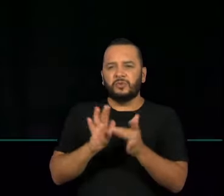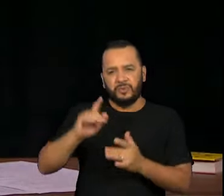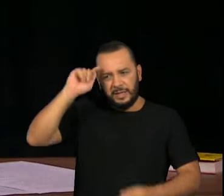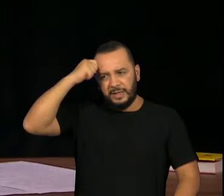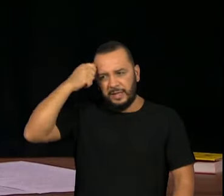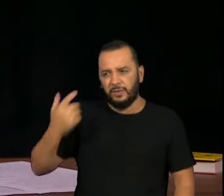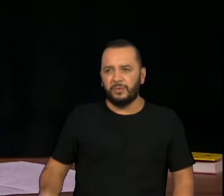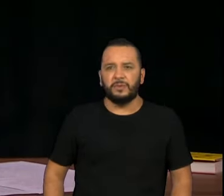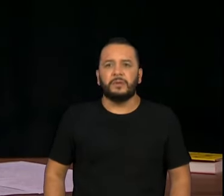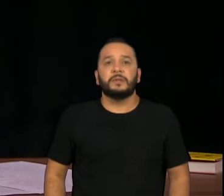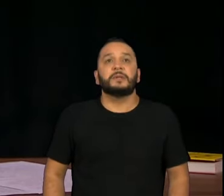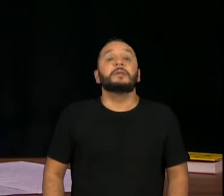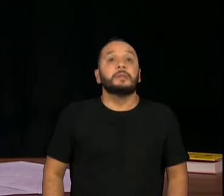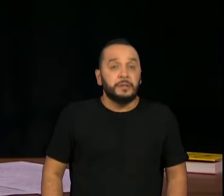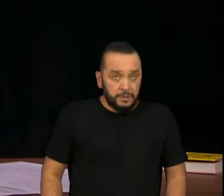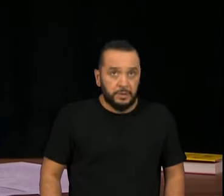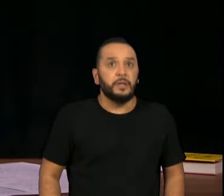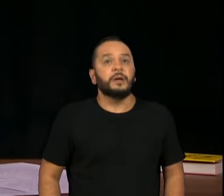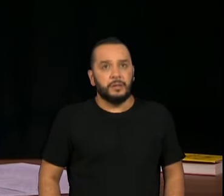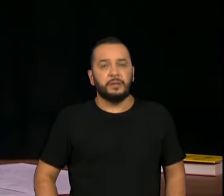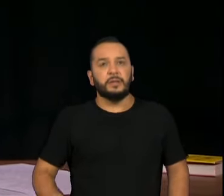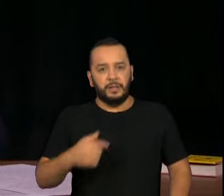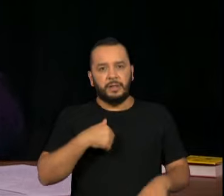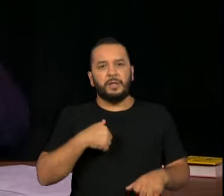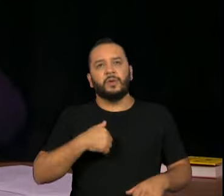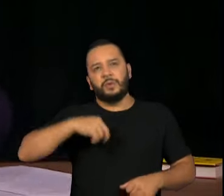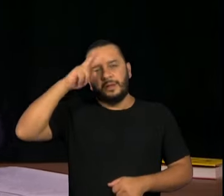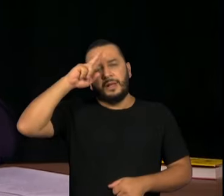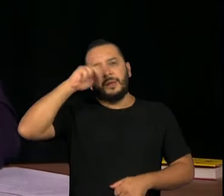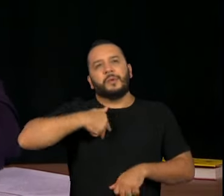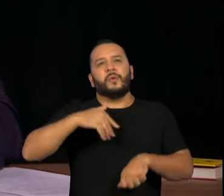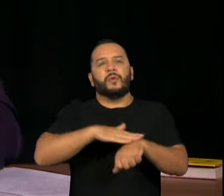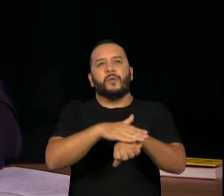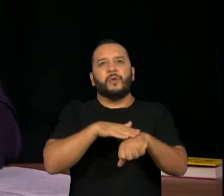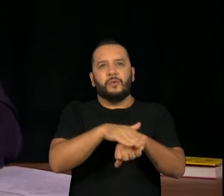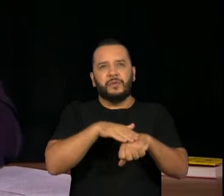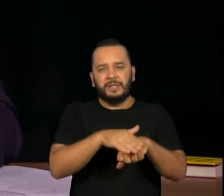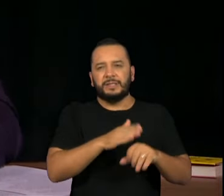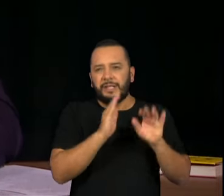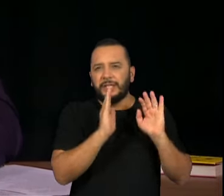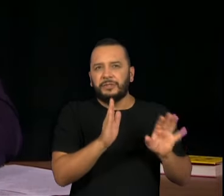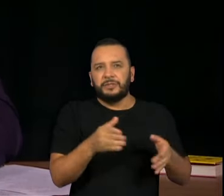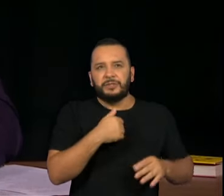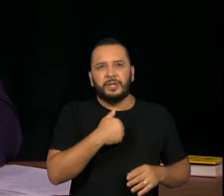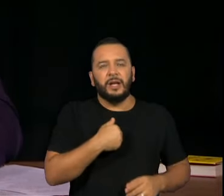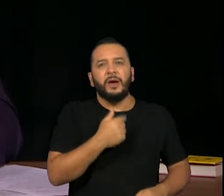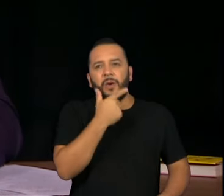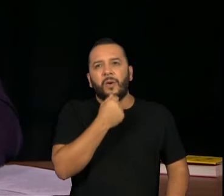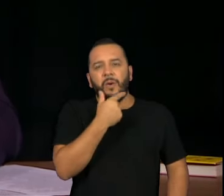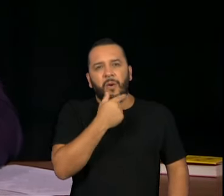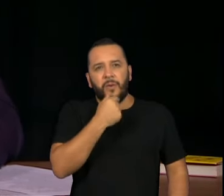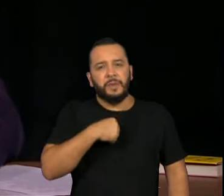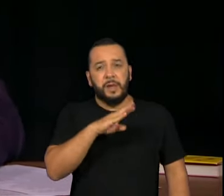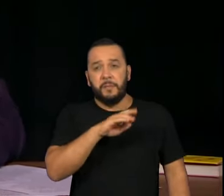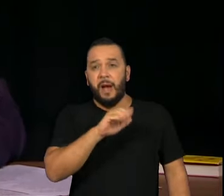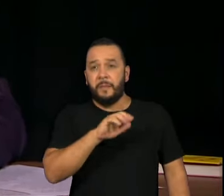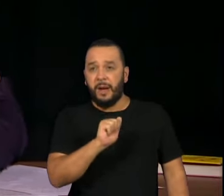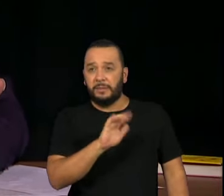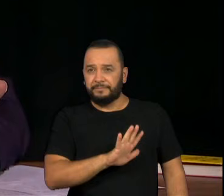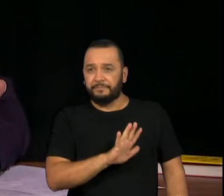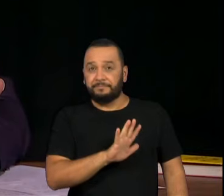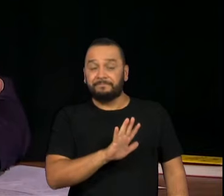eu tô lembrando de uma conversa que eu tive e do blusa aqui que ele falou Olha você tá conversando comigo mas se a gente